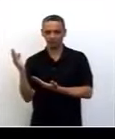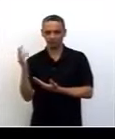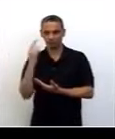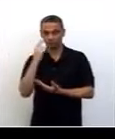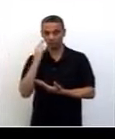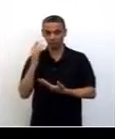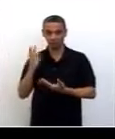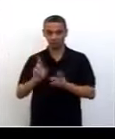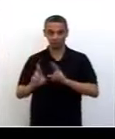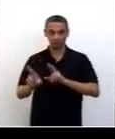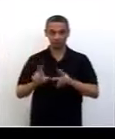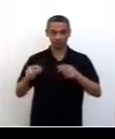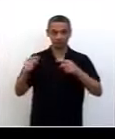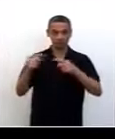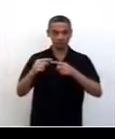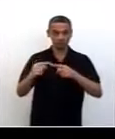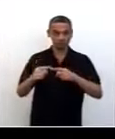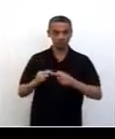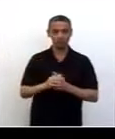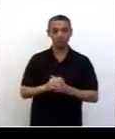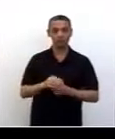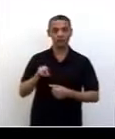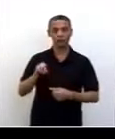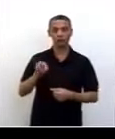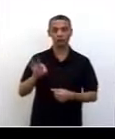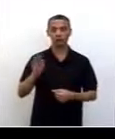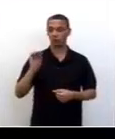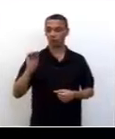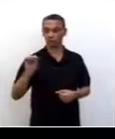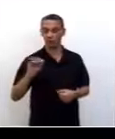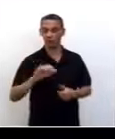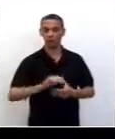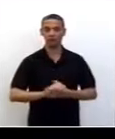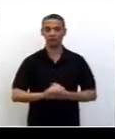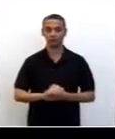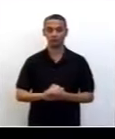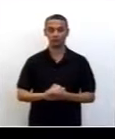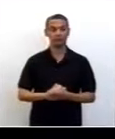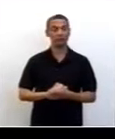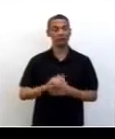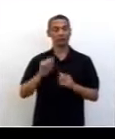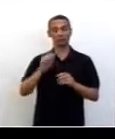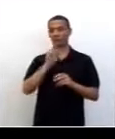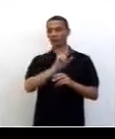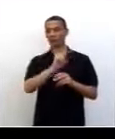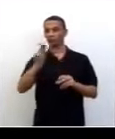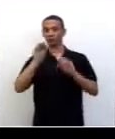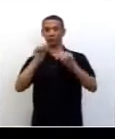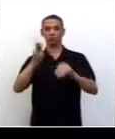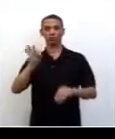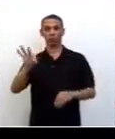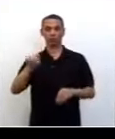da resposta, seguido do not. Eu fiz a contração aqui, mas se você quiser, você pode usar assim,